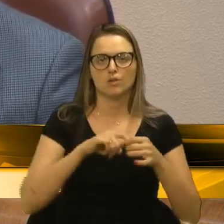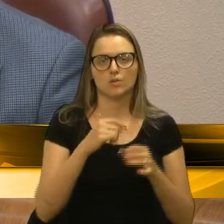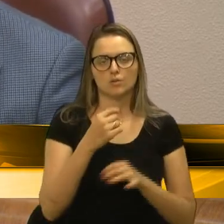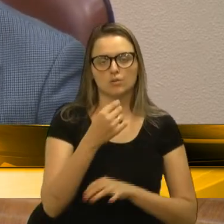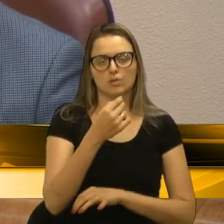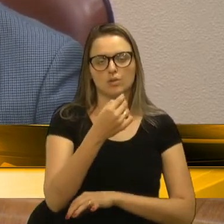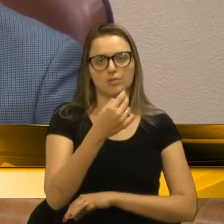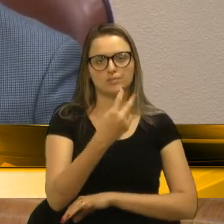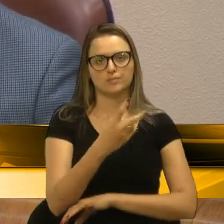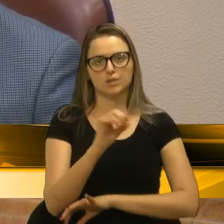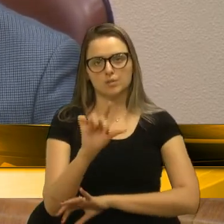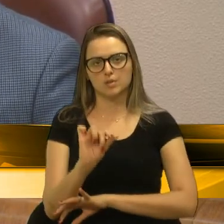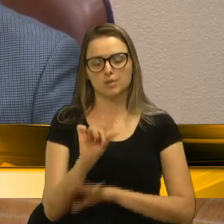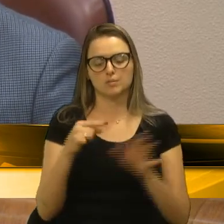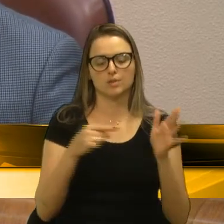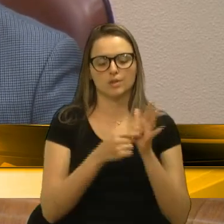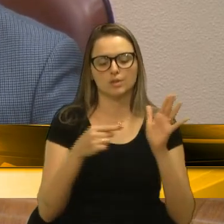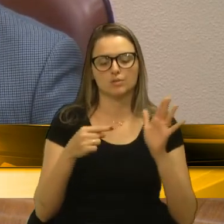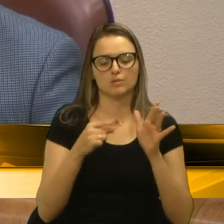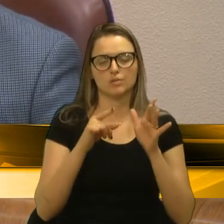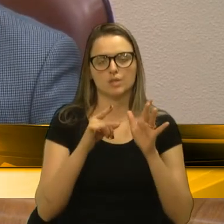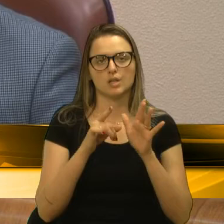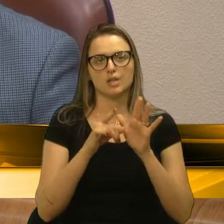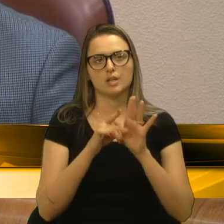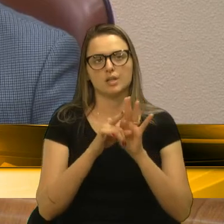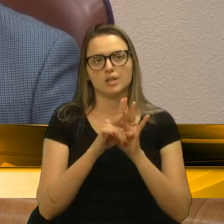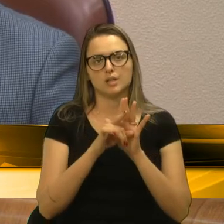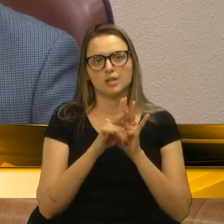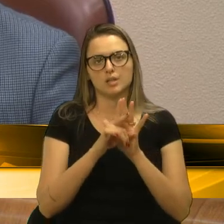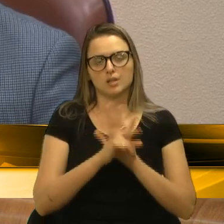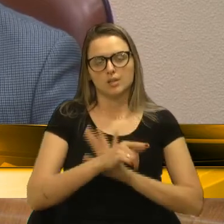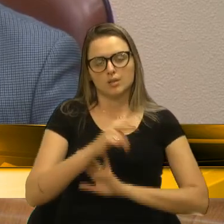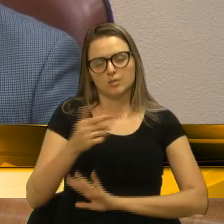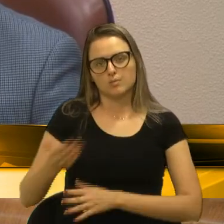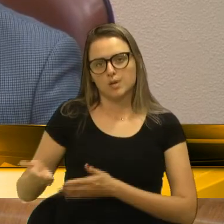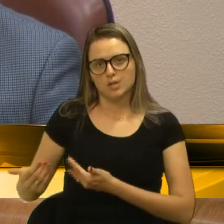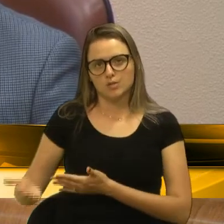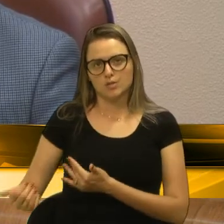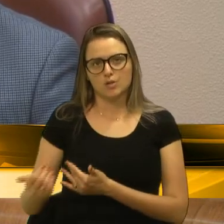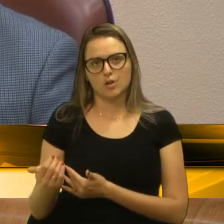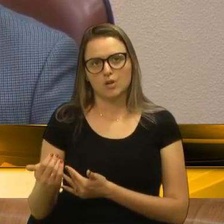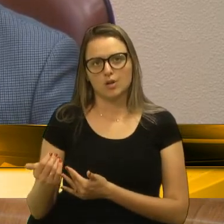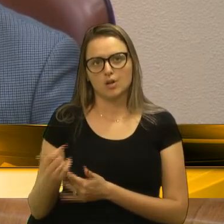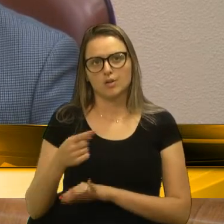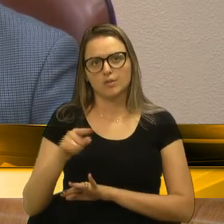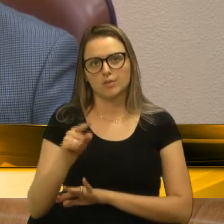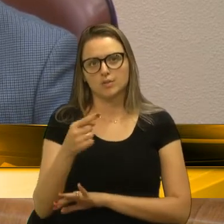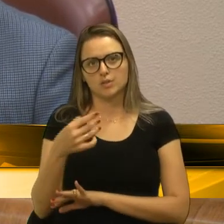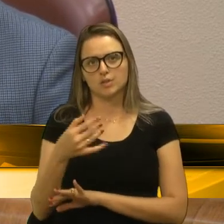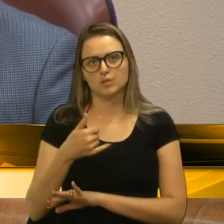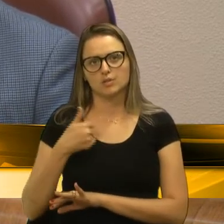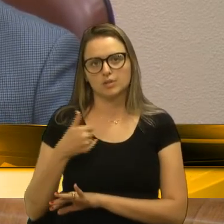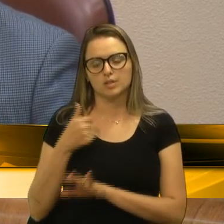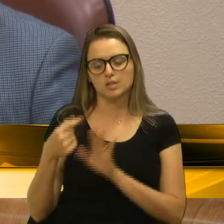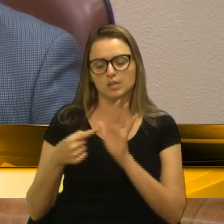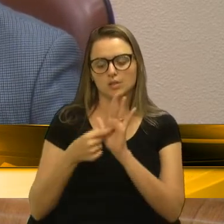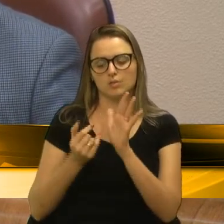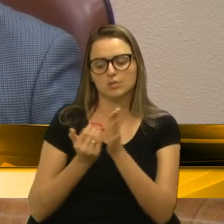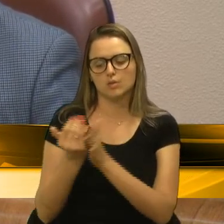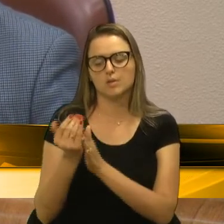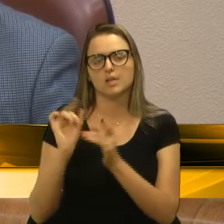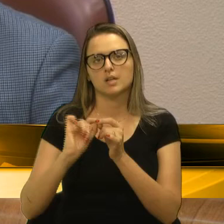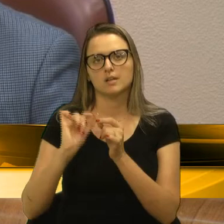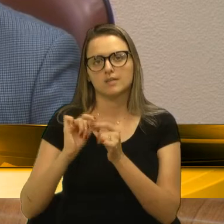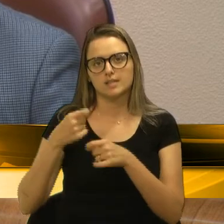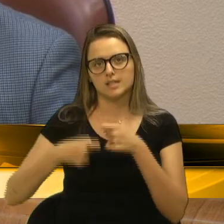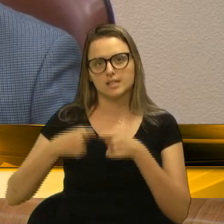uma denúncia do Conselho Tutelar sobre uma adolescente de 14 anos que foi acolhida num abrigo público. A jovem, conforme a denúncia inicial, faria programas